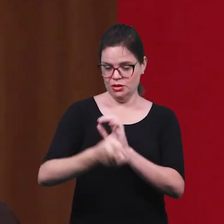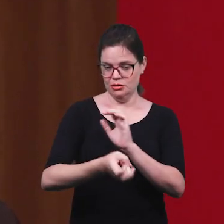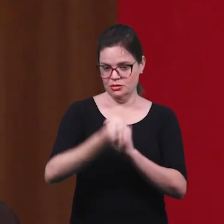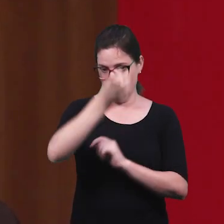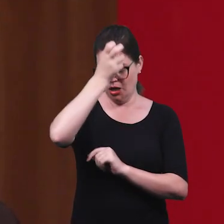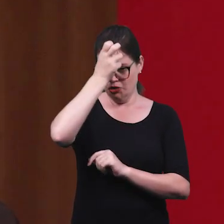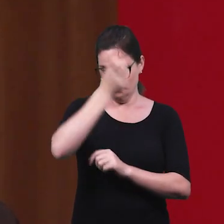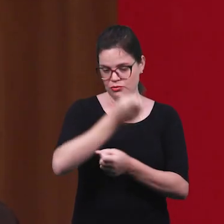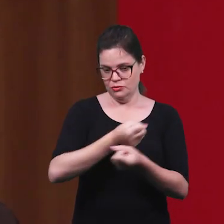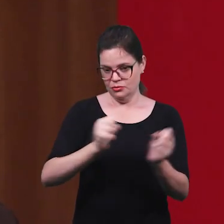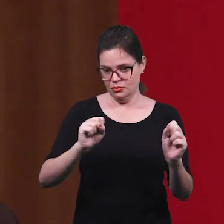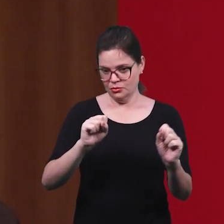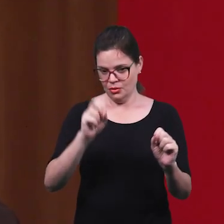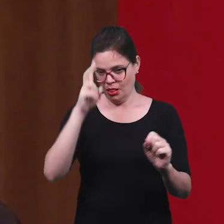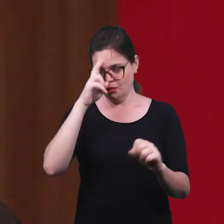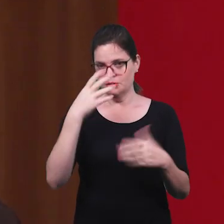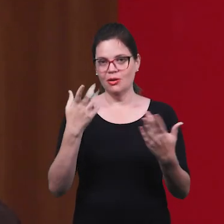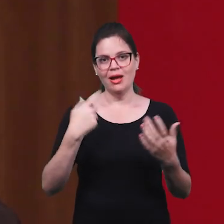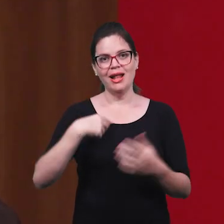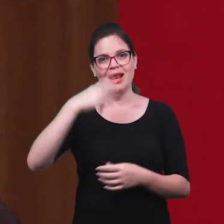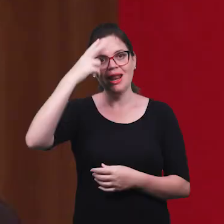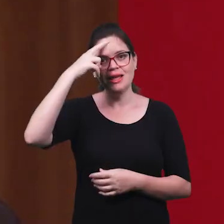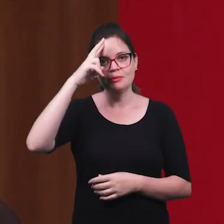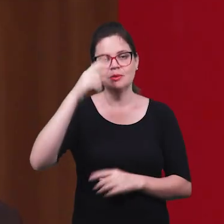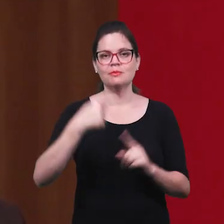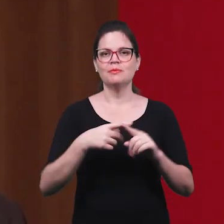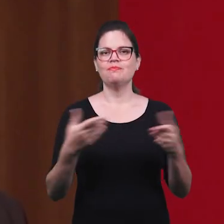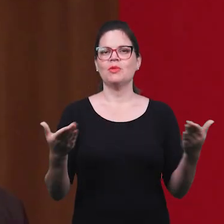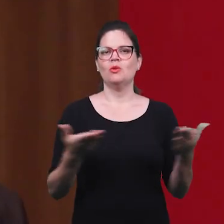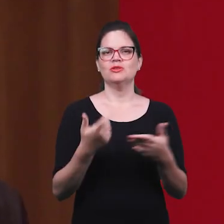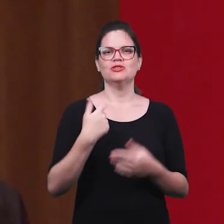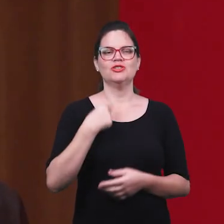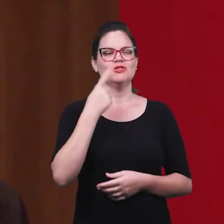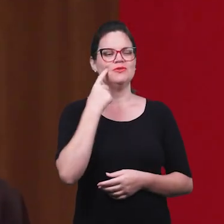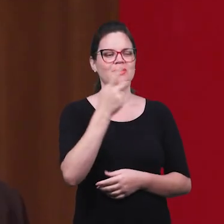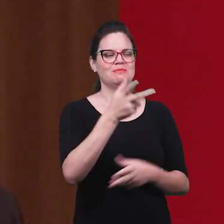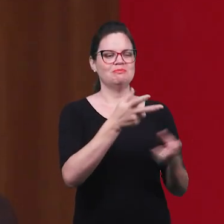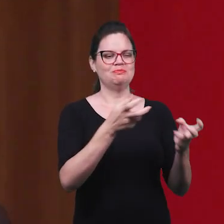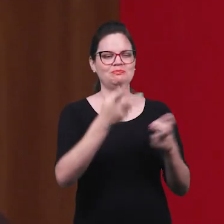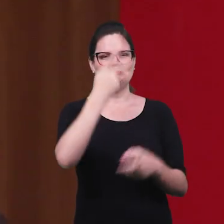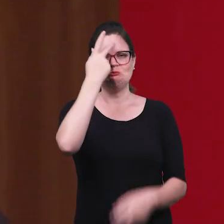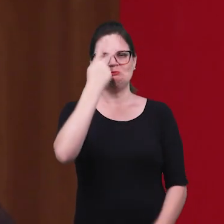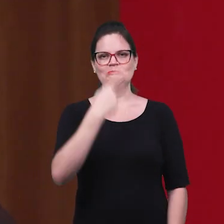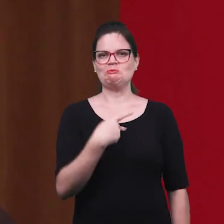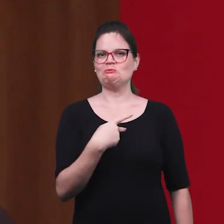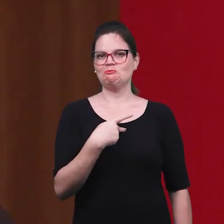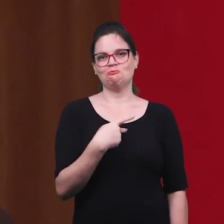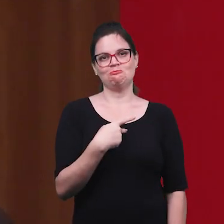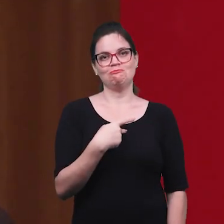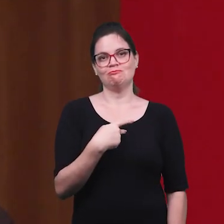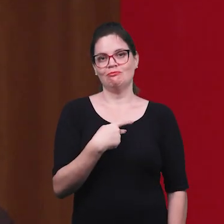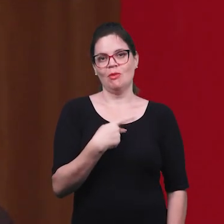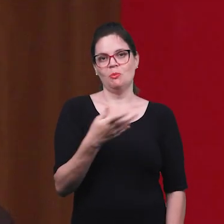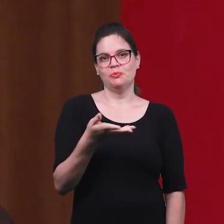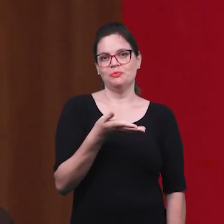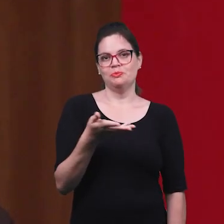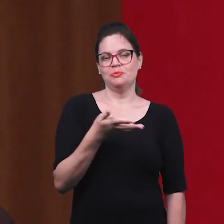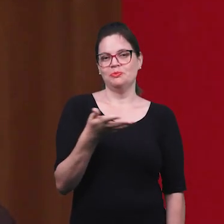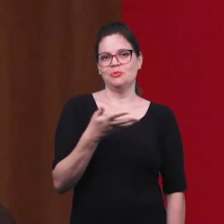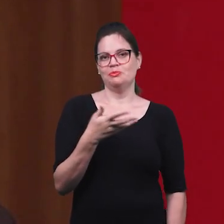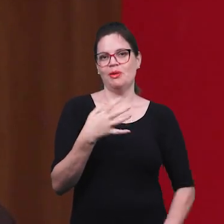temos, que nos leva a um individualismo, que nos leva a tantos compromissos, é muito